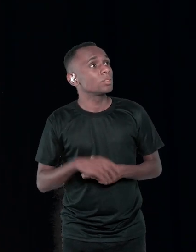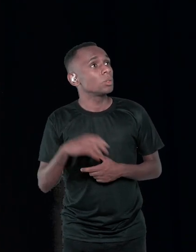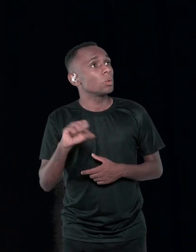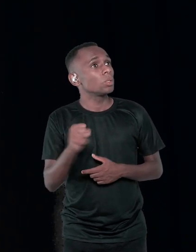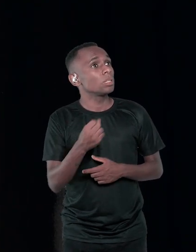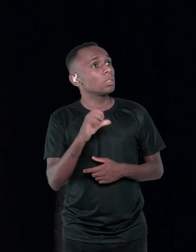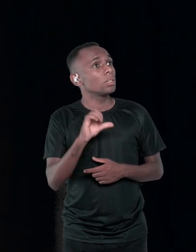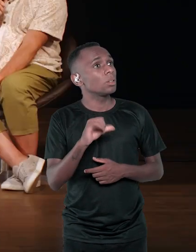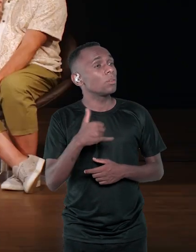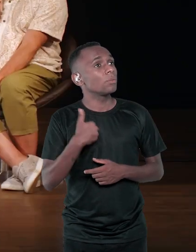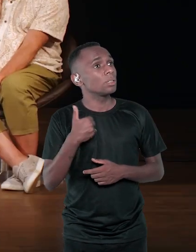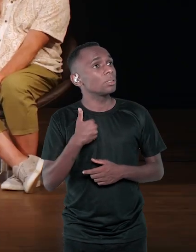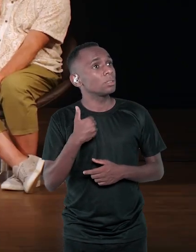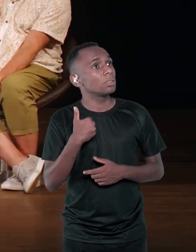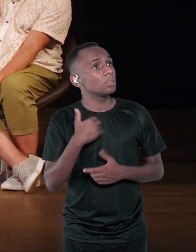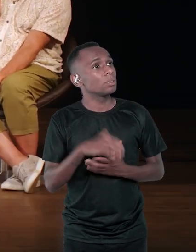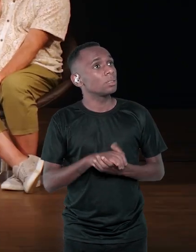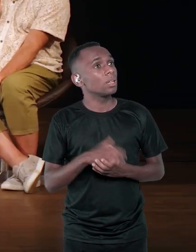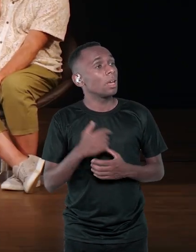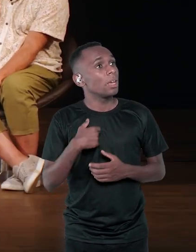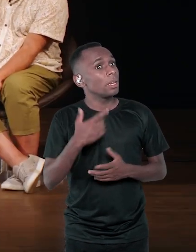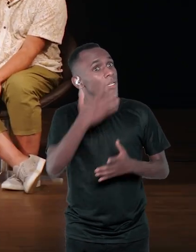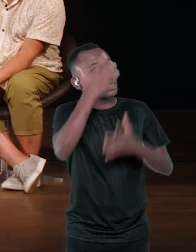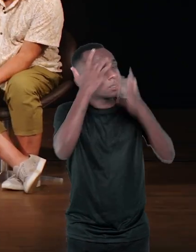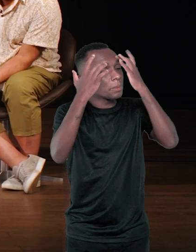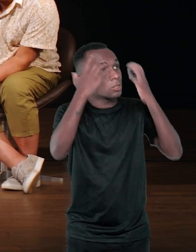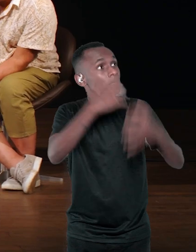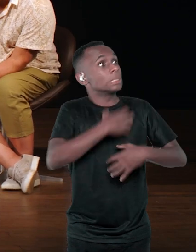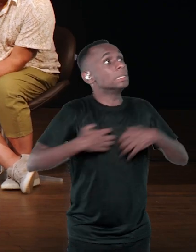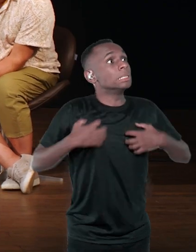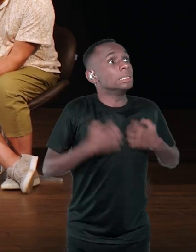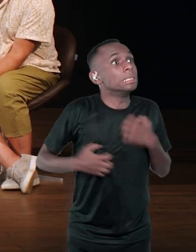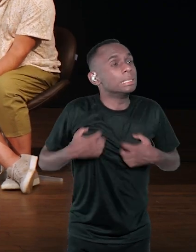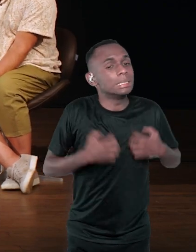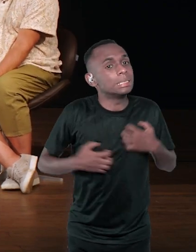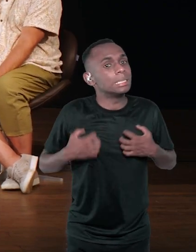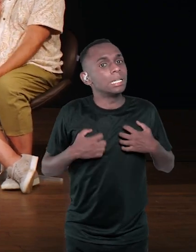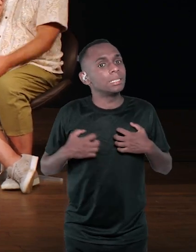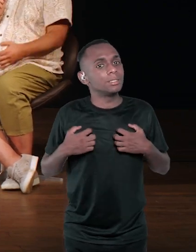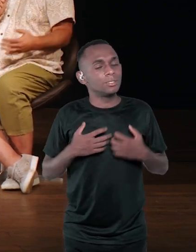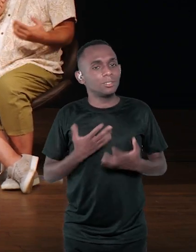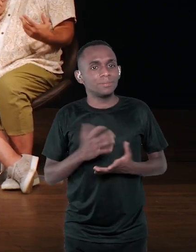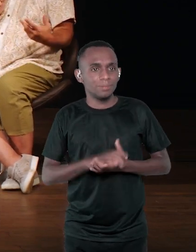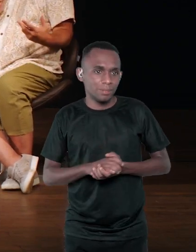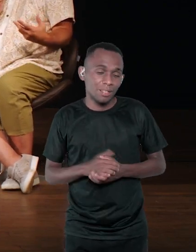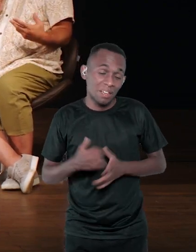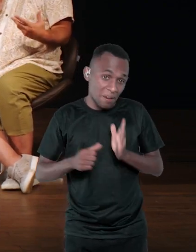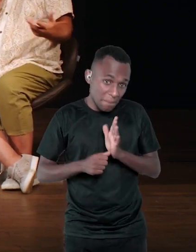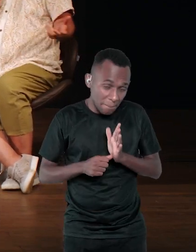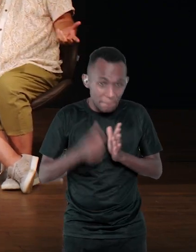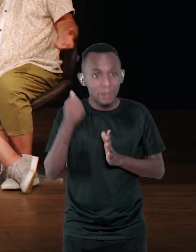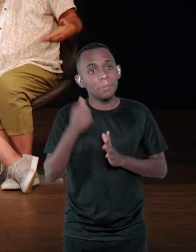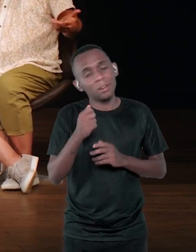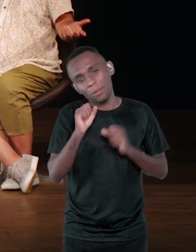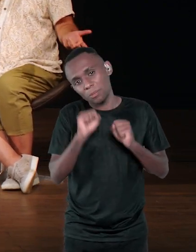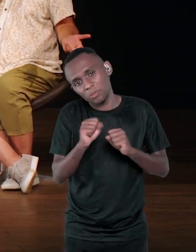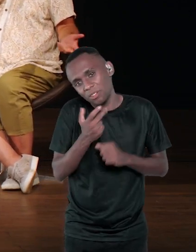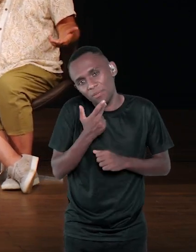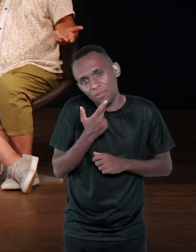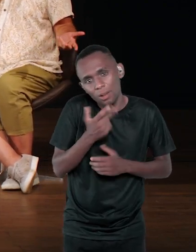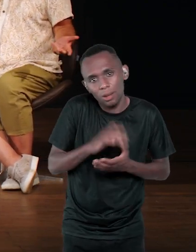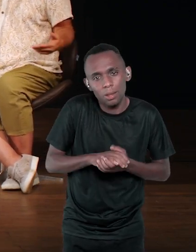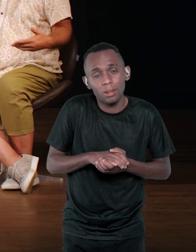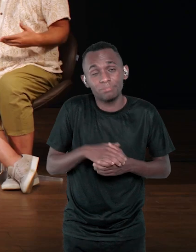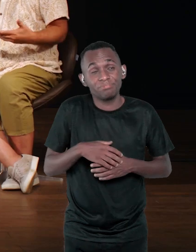89 anos, eu ainda incomodo muita gente. E eu achei a coisa mais linda, porque, primeiro, ela podia falar isso,